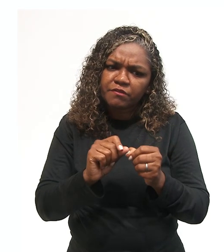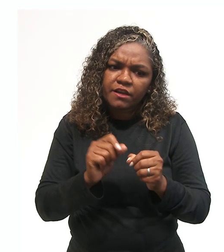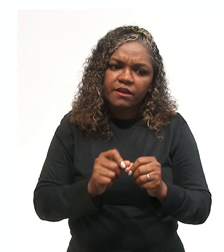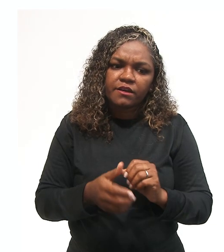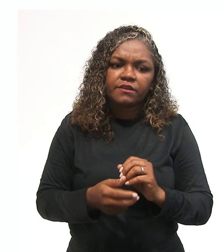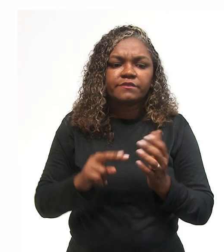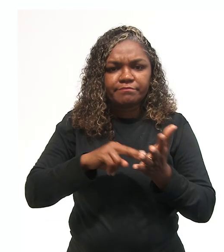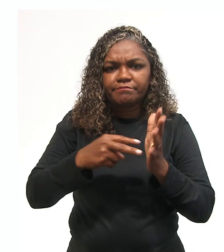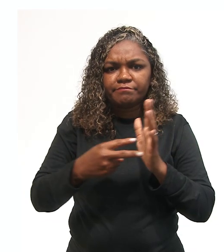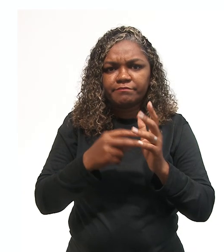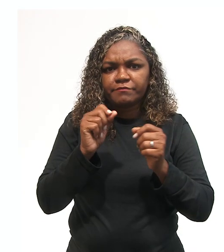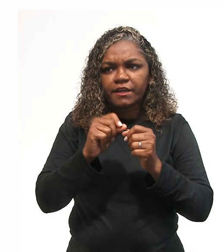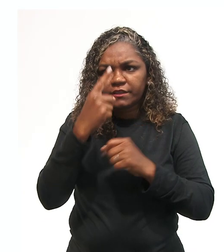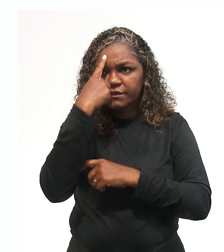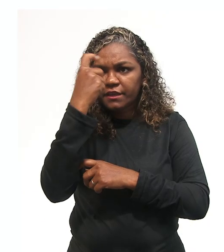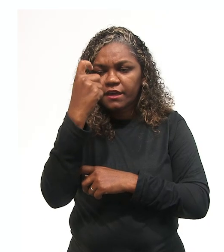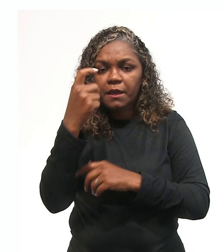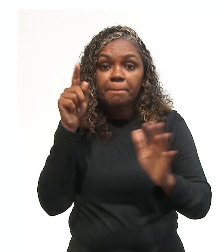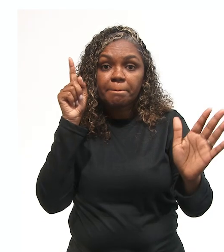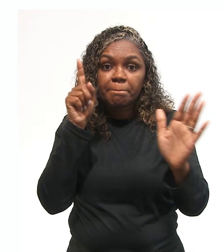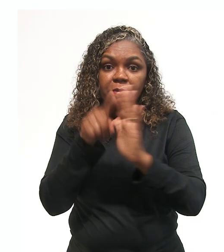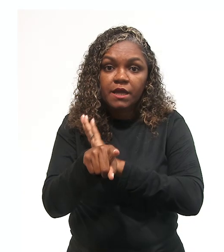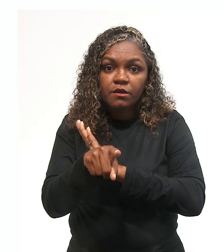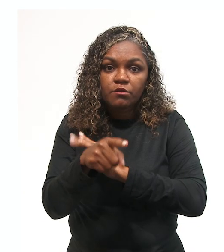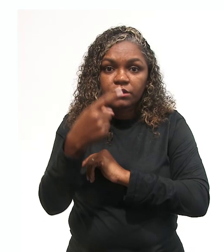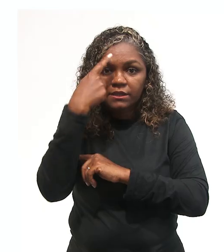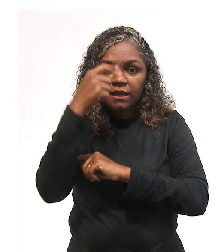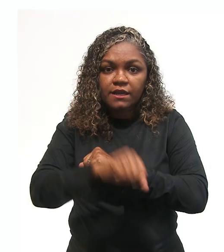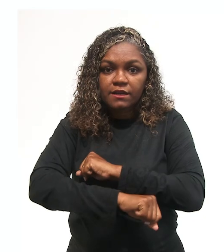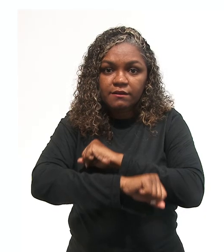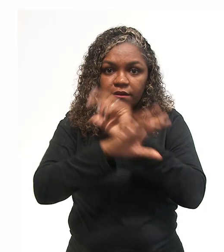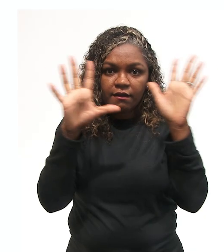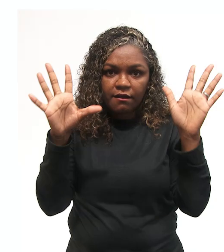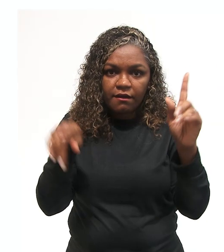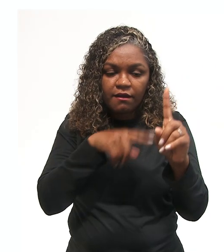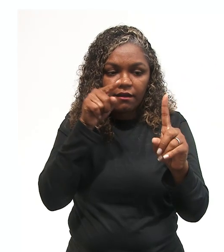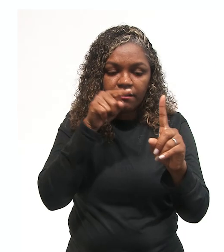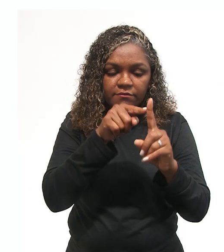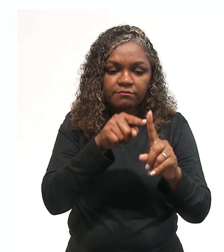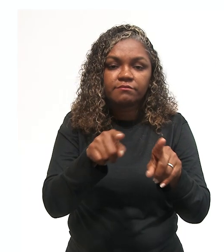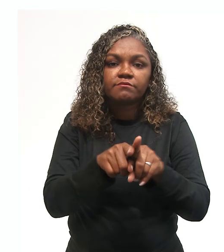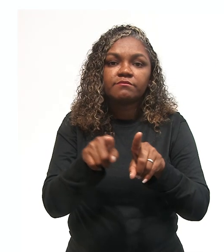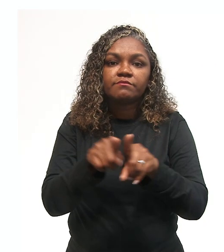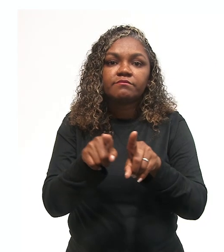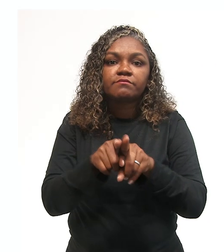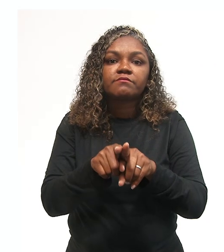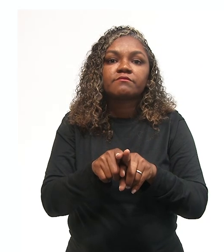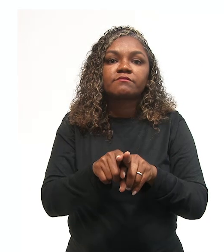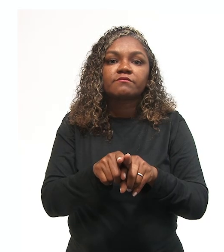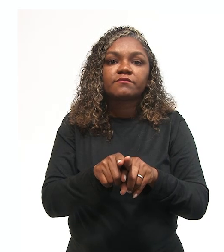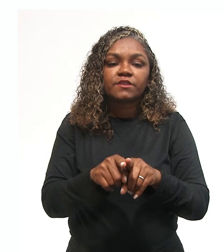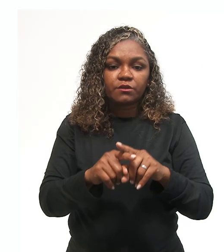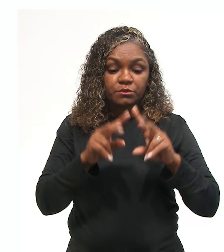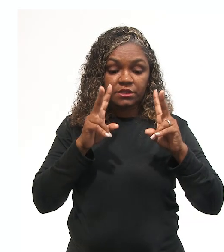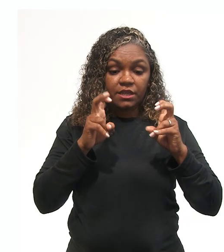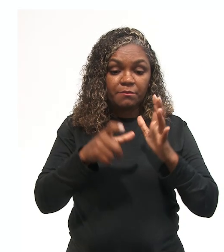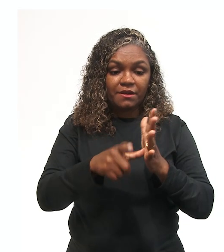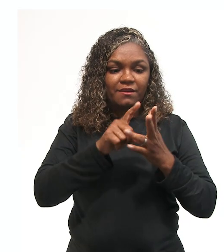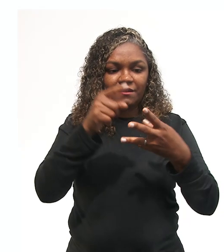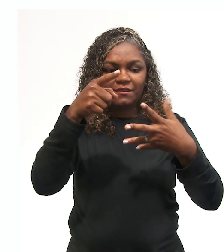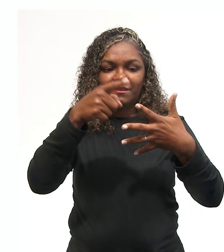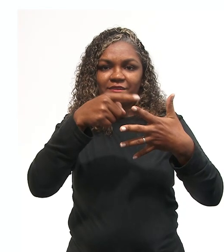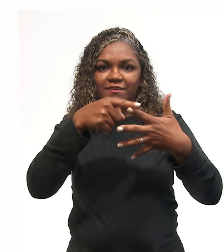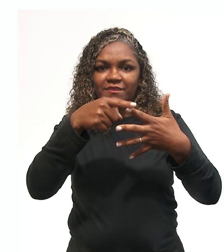formula uma pergunta clara, objetiva e pesquisável a partir do tema delimitado